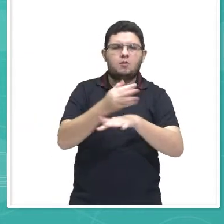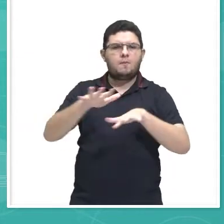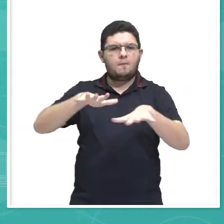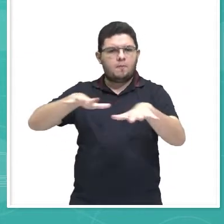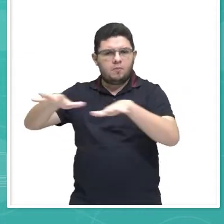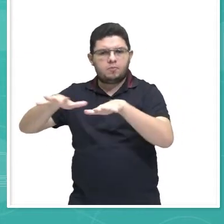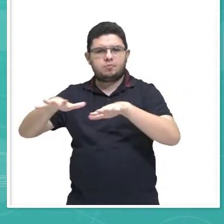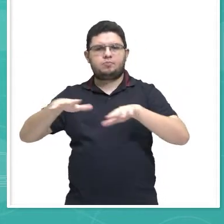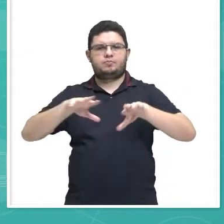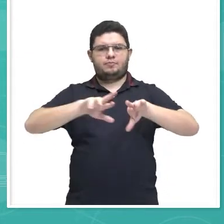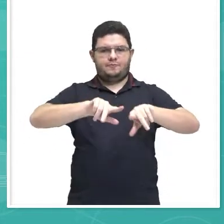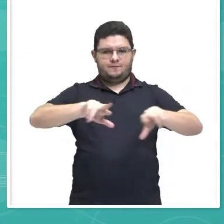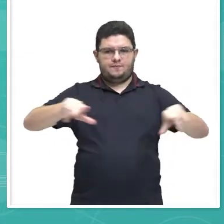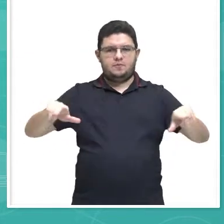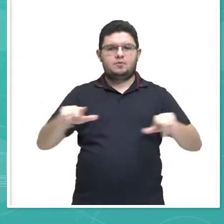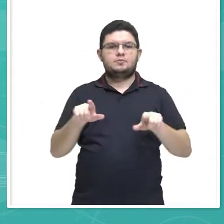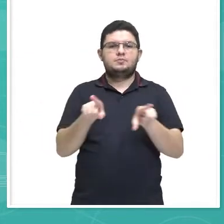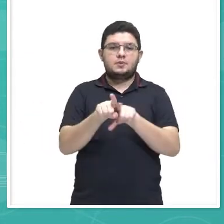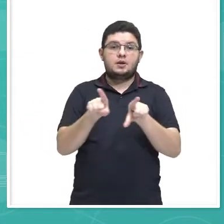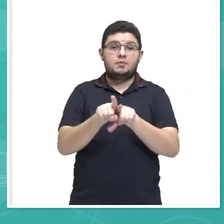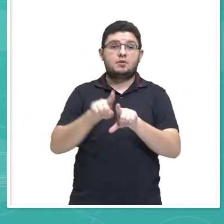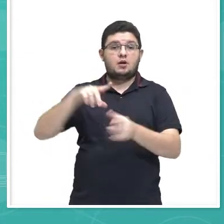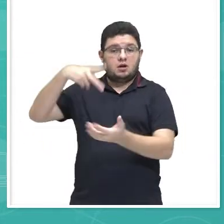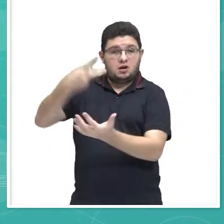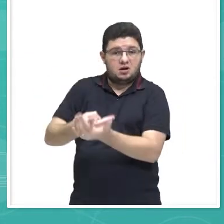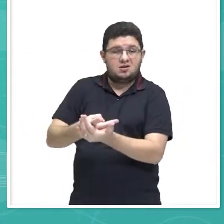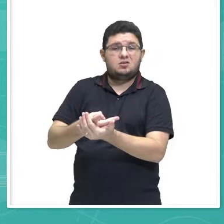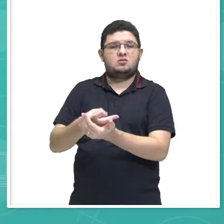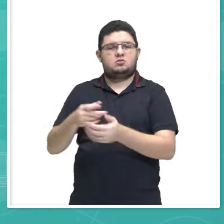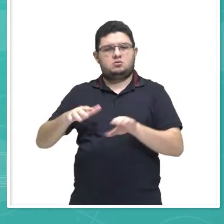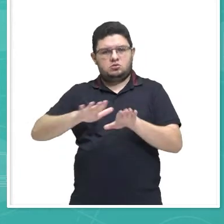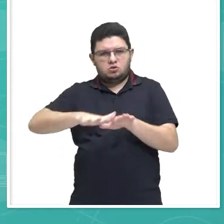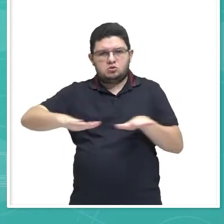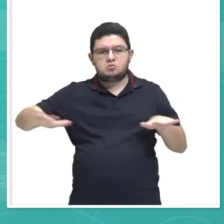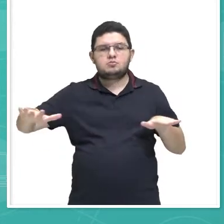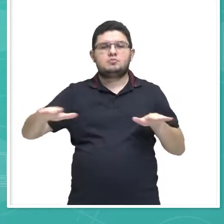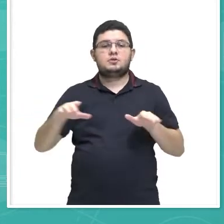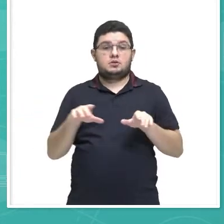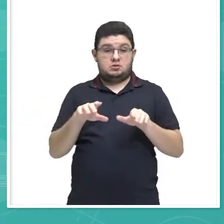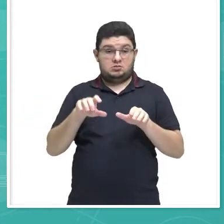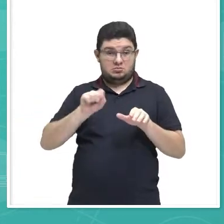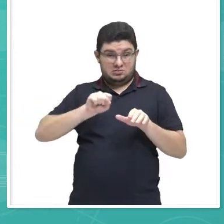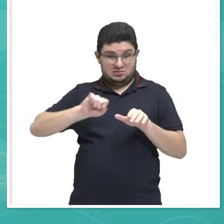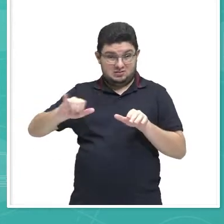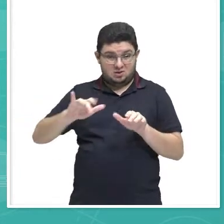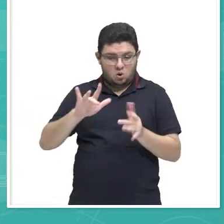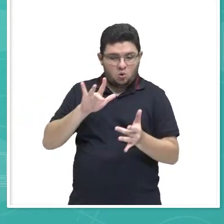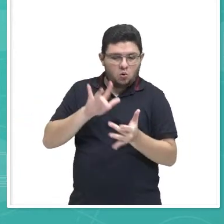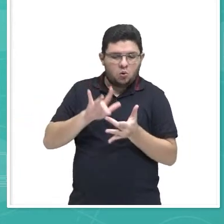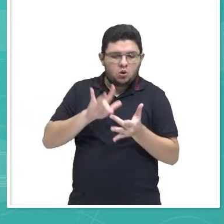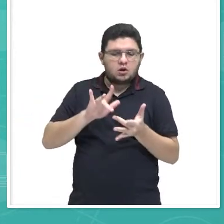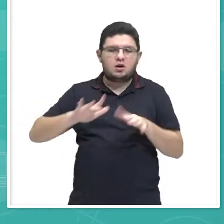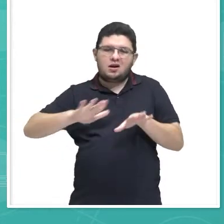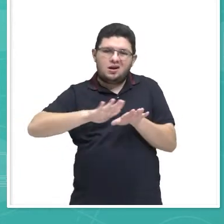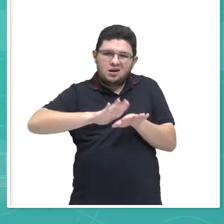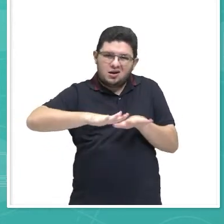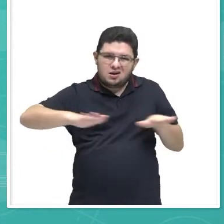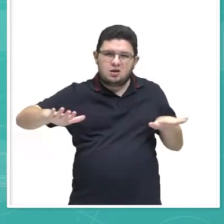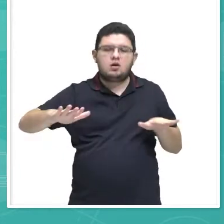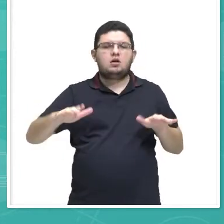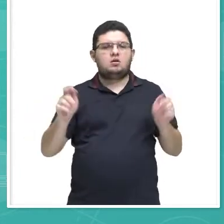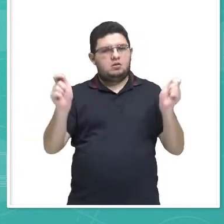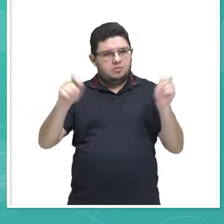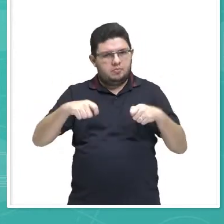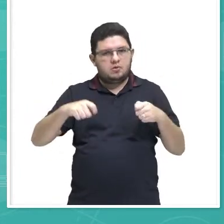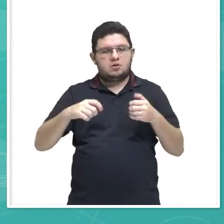Tá? Eles também vão muito para o chão, então esse atrito com a superfície do tatame pode